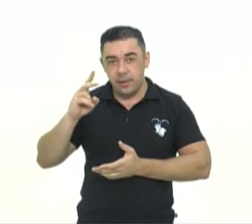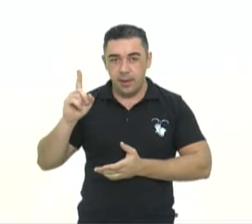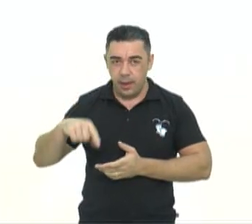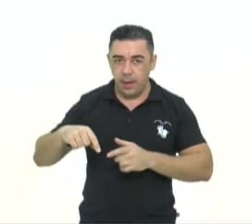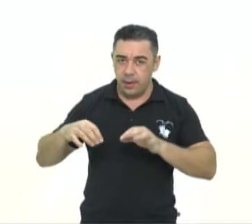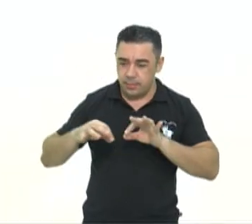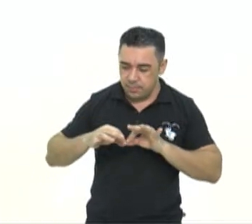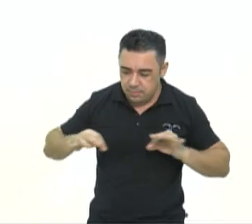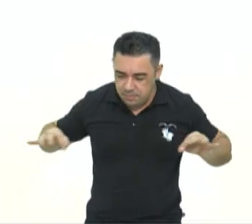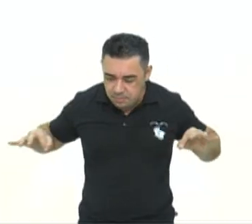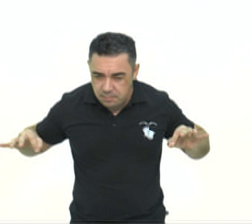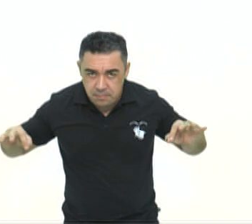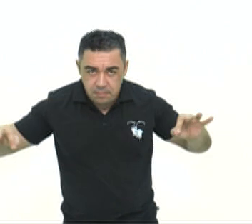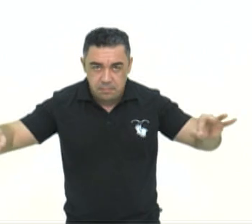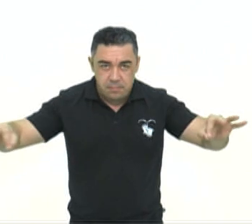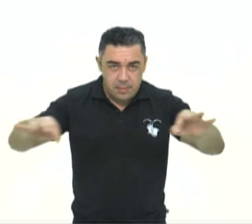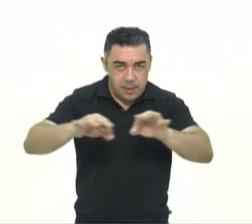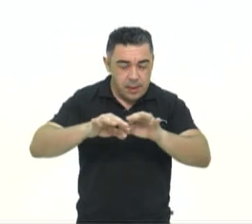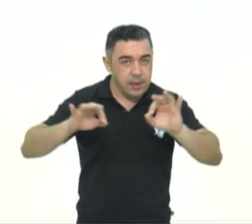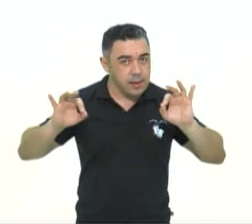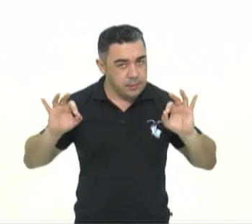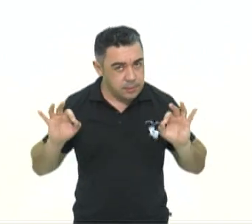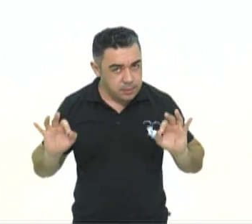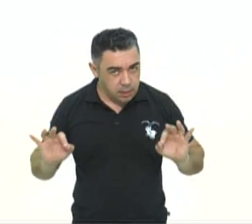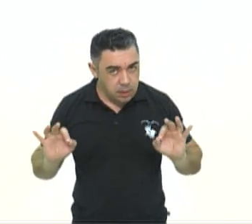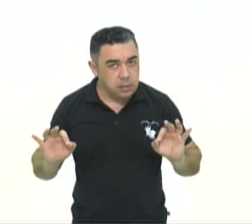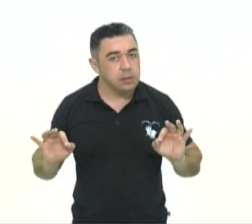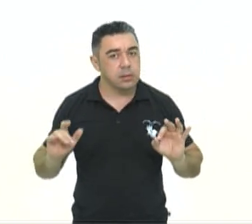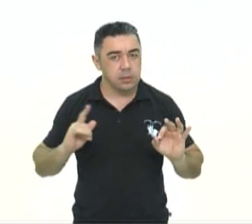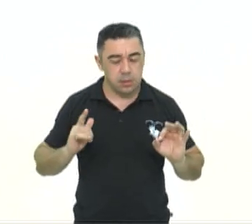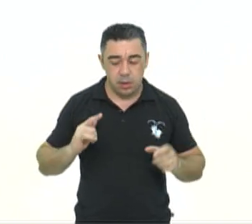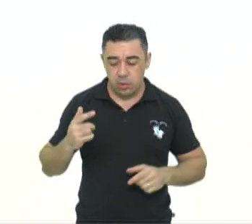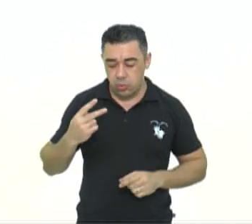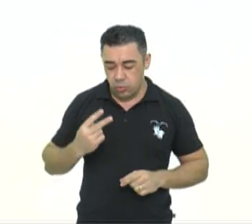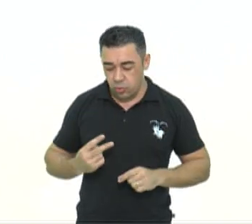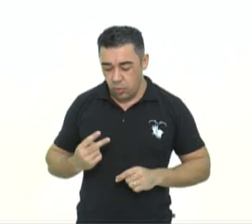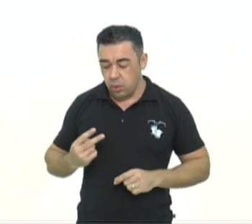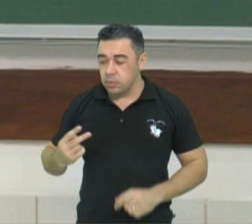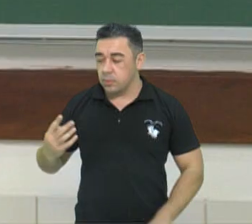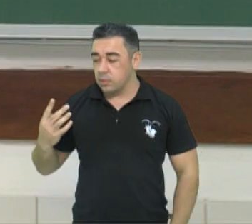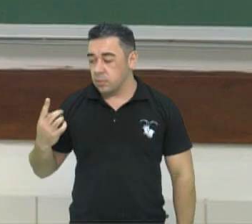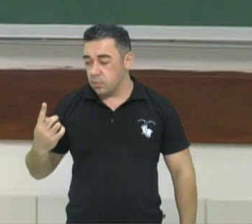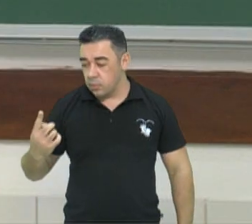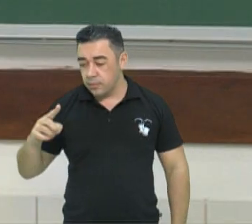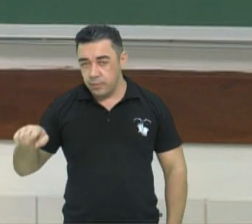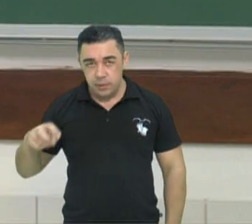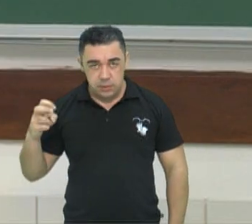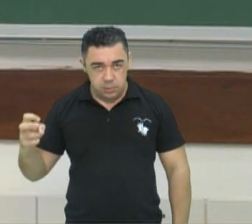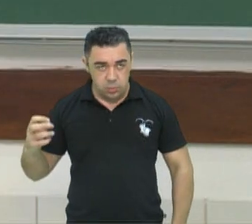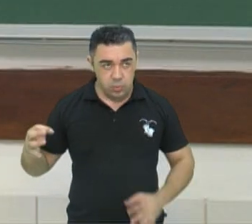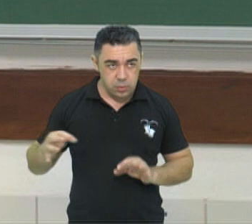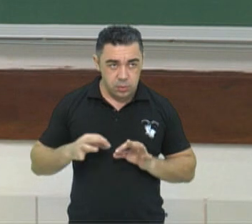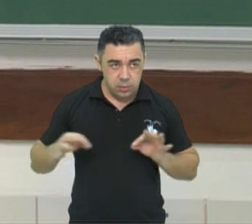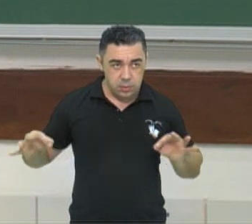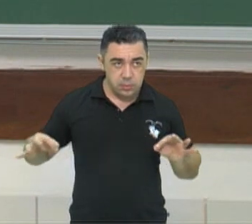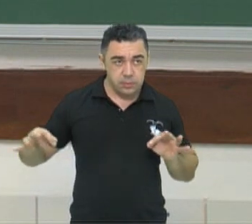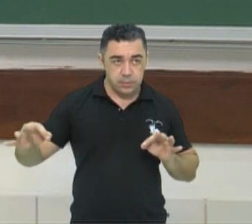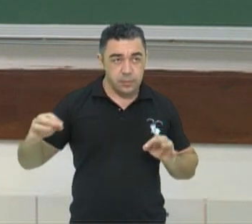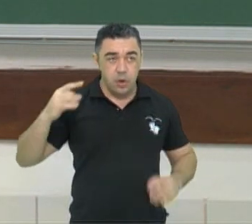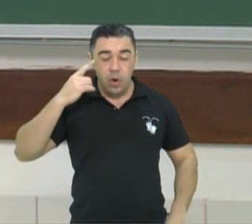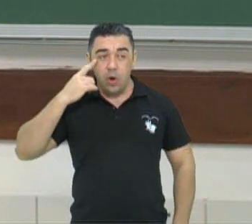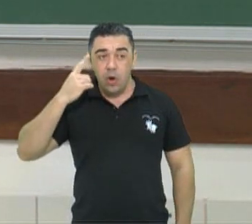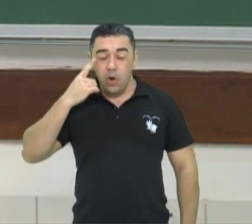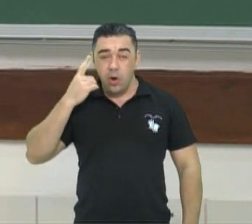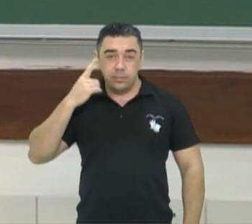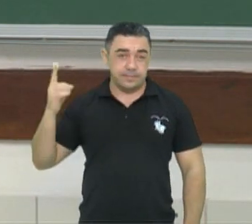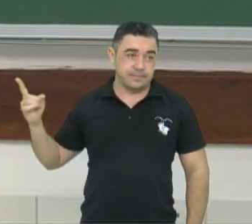uma mesa de sinuca retangular de 2 por 1,5. Então olha aqui